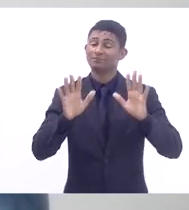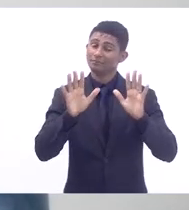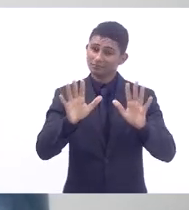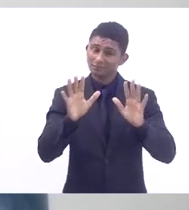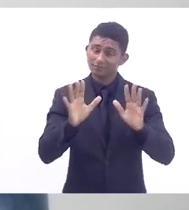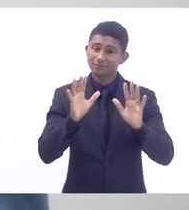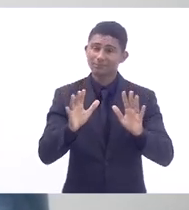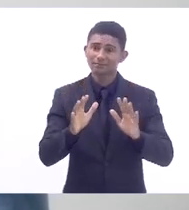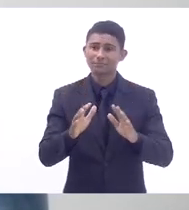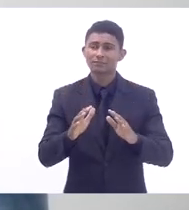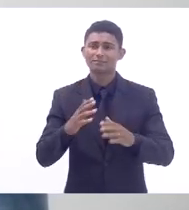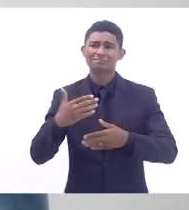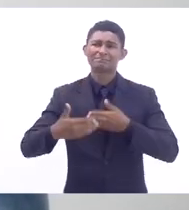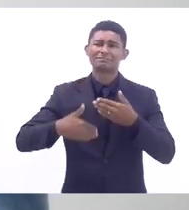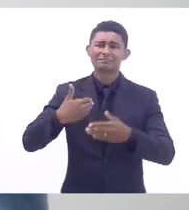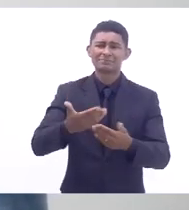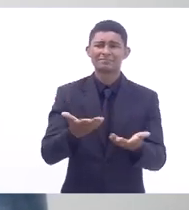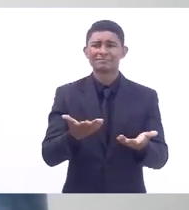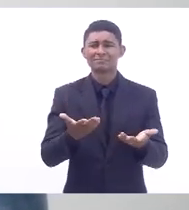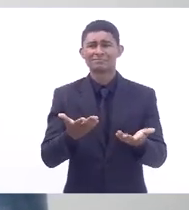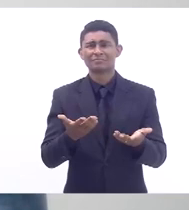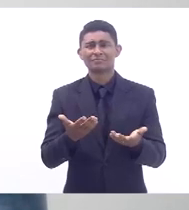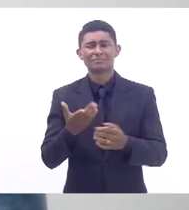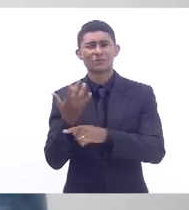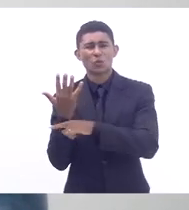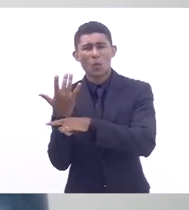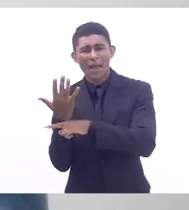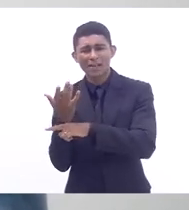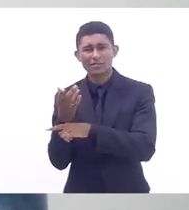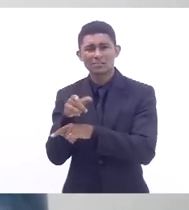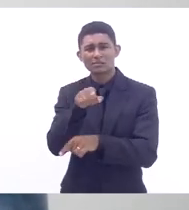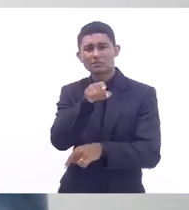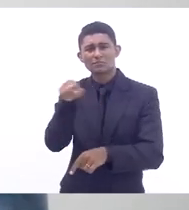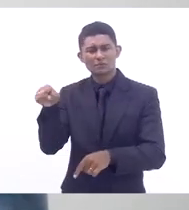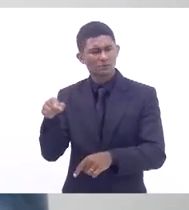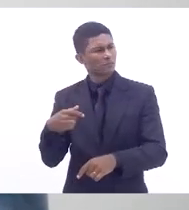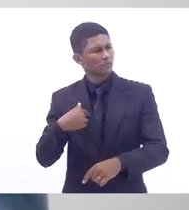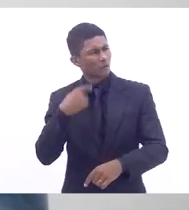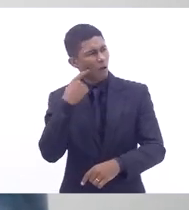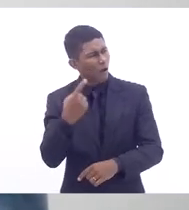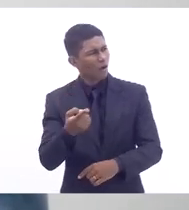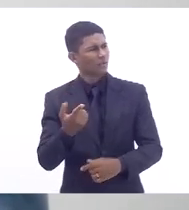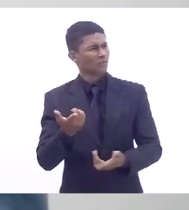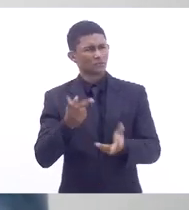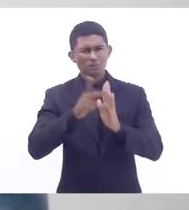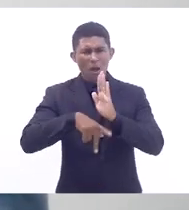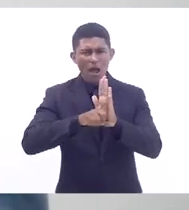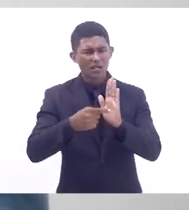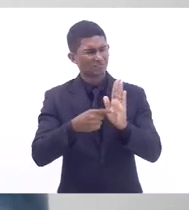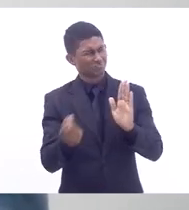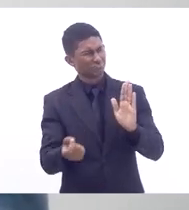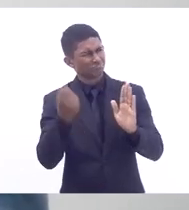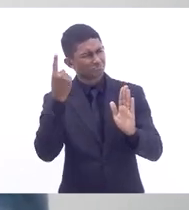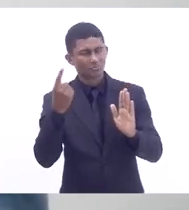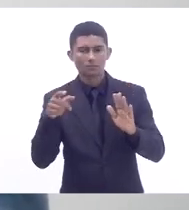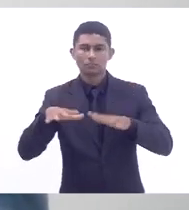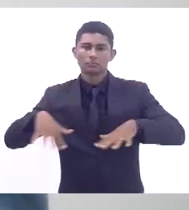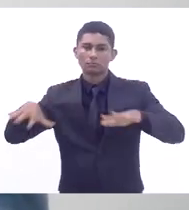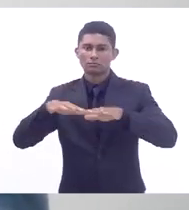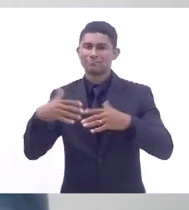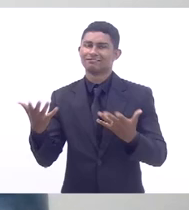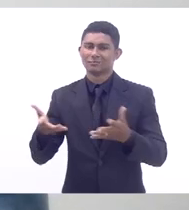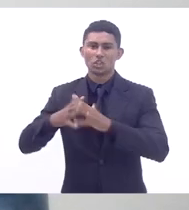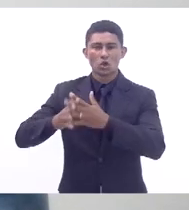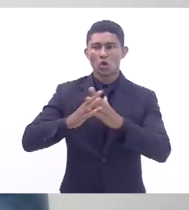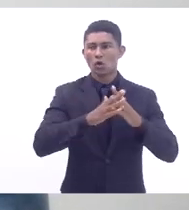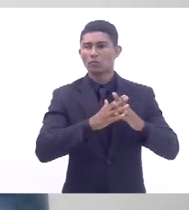mesmo assim houve um terremoto na UERJ quando sofreram também deve ser projeto de lei a doença e fez convite a